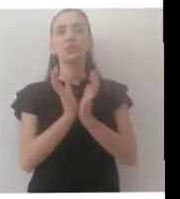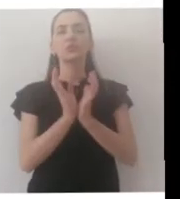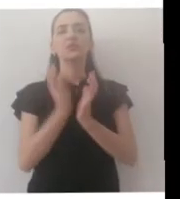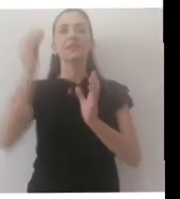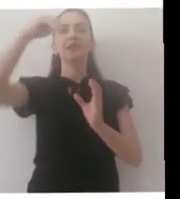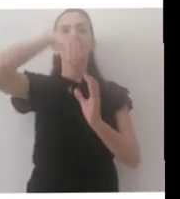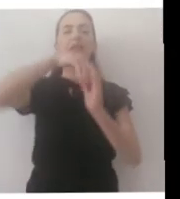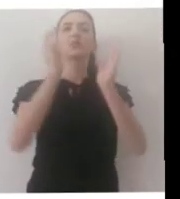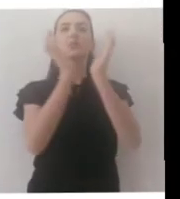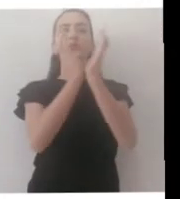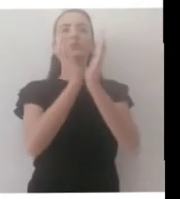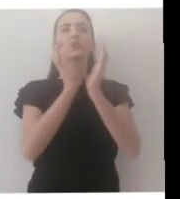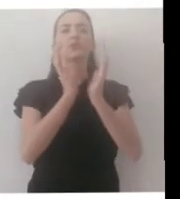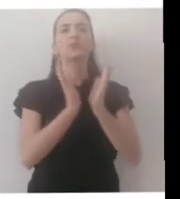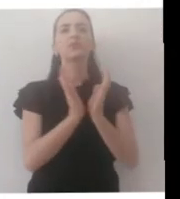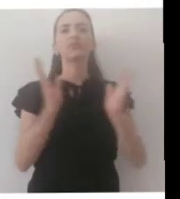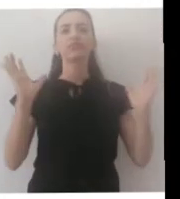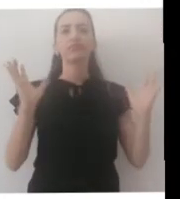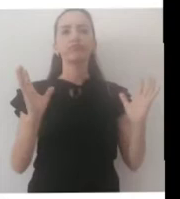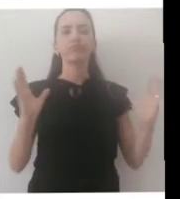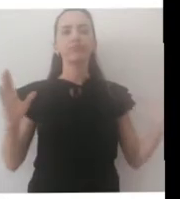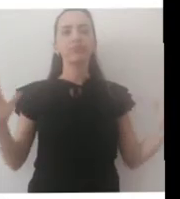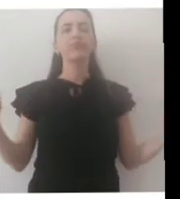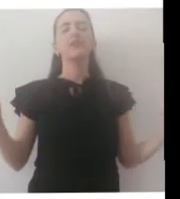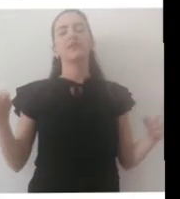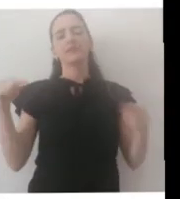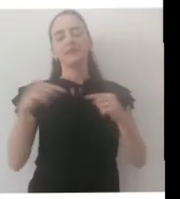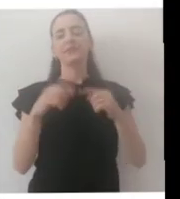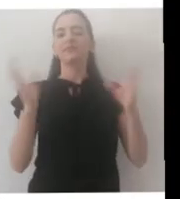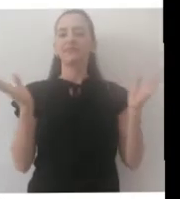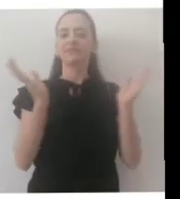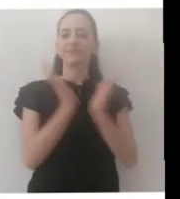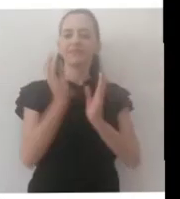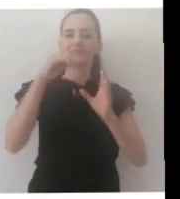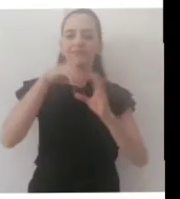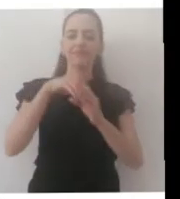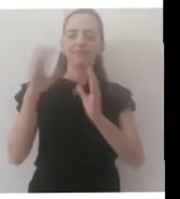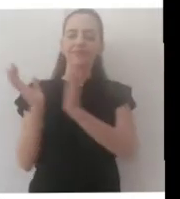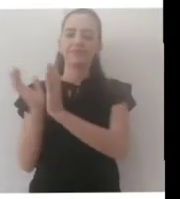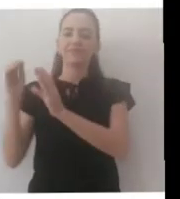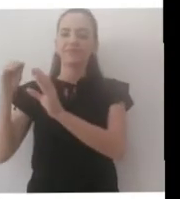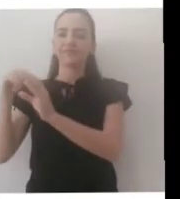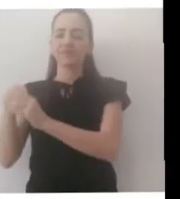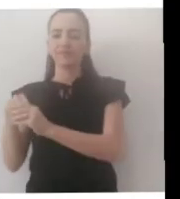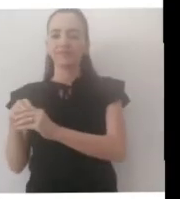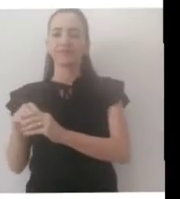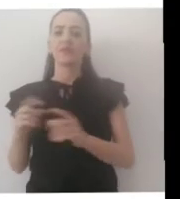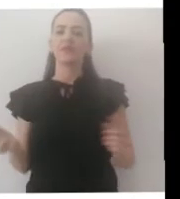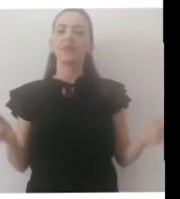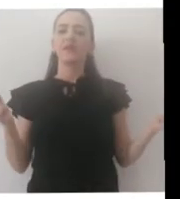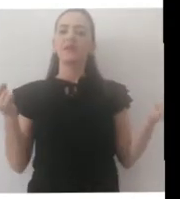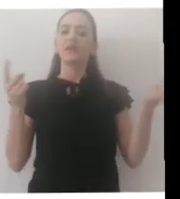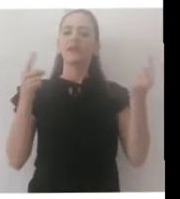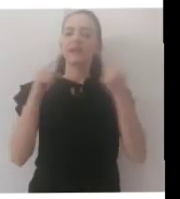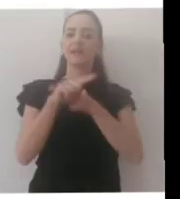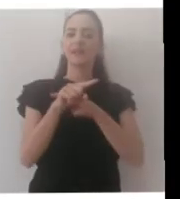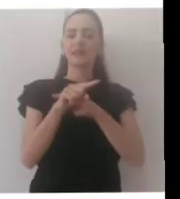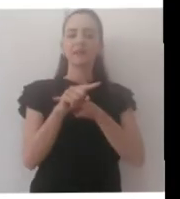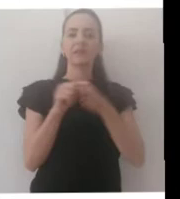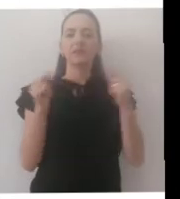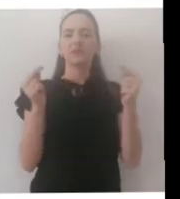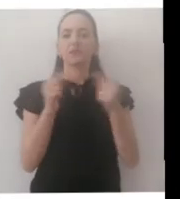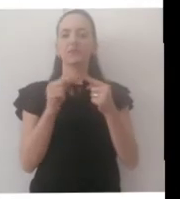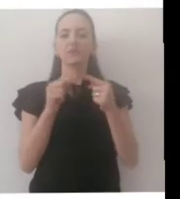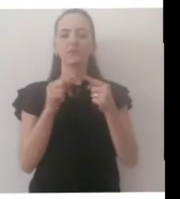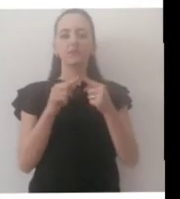capacidade de reverter mentalmente as coisas, fazendo essa transformação do percurso inverso. Depois vocês podem